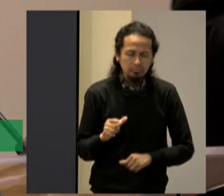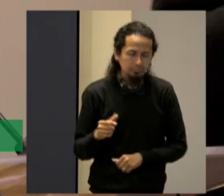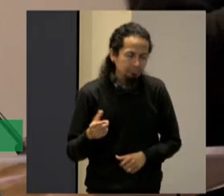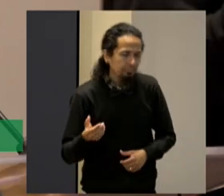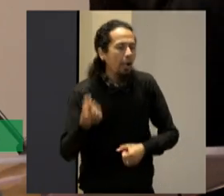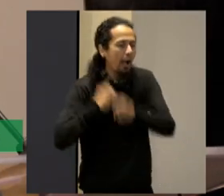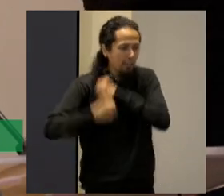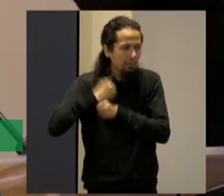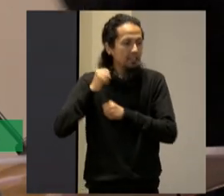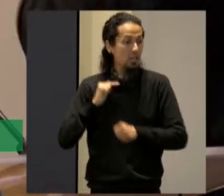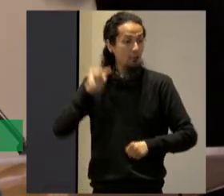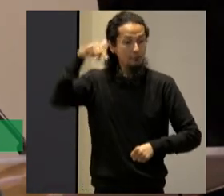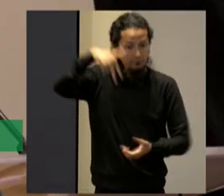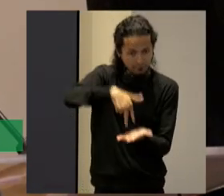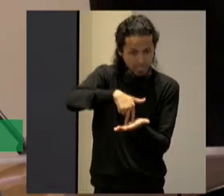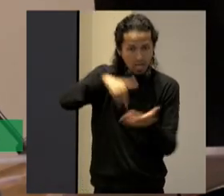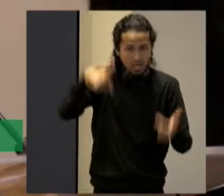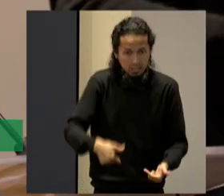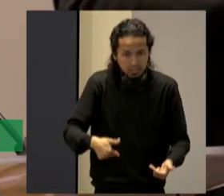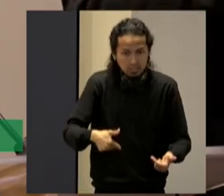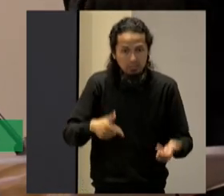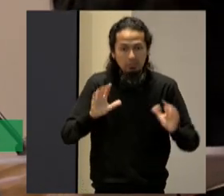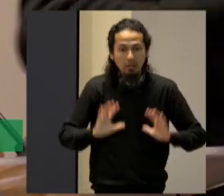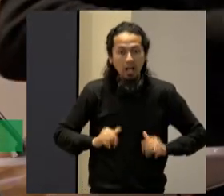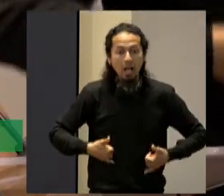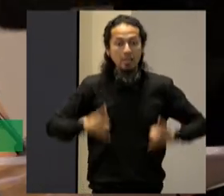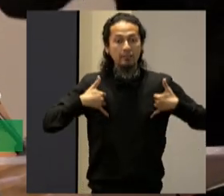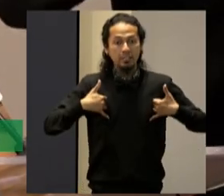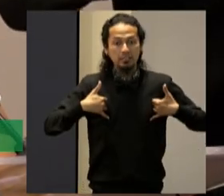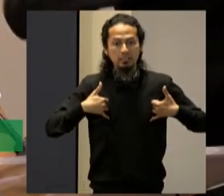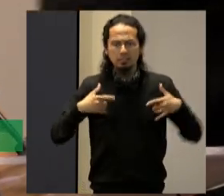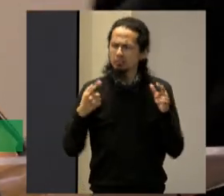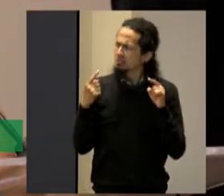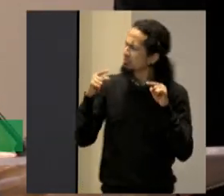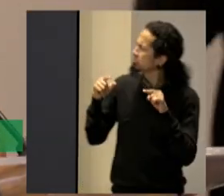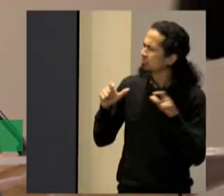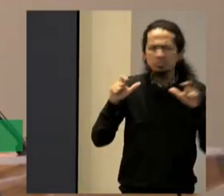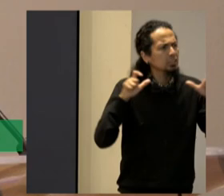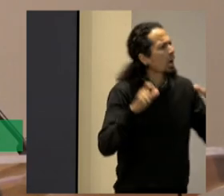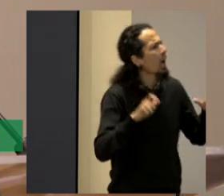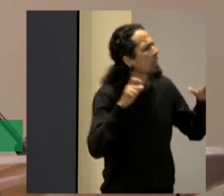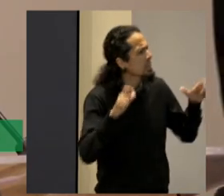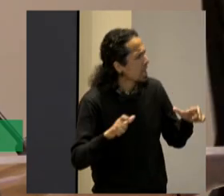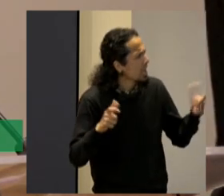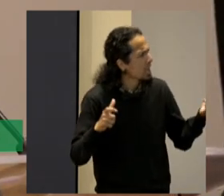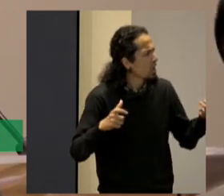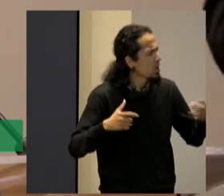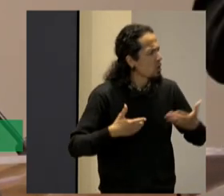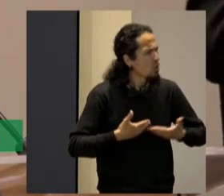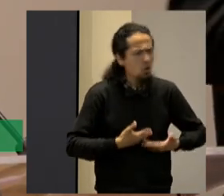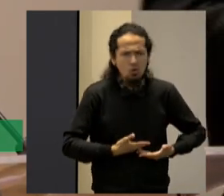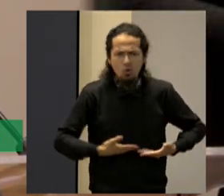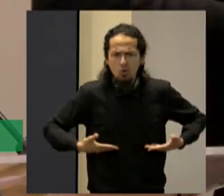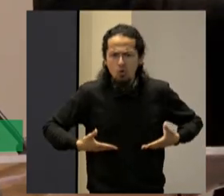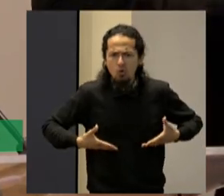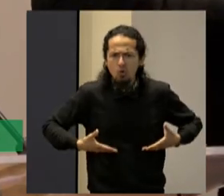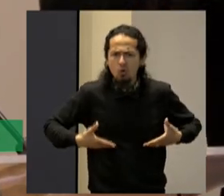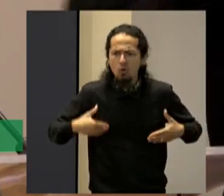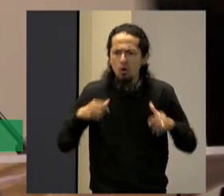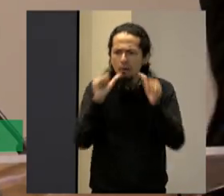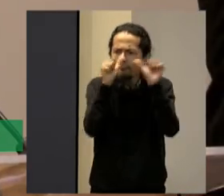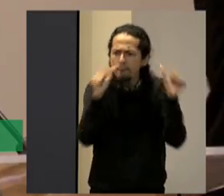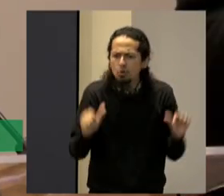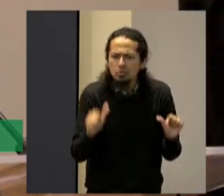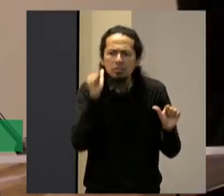dela no ano passado, provoquei essa casa. Por que que o busto de